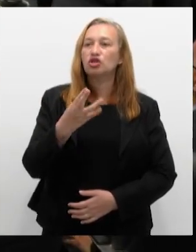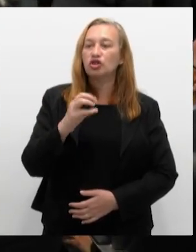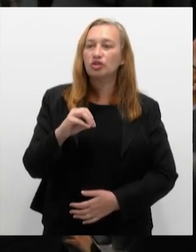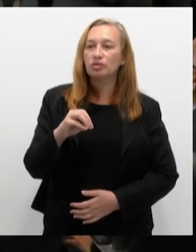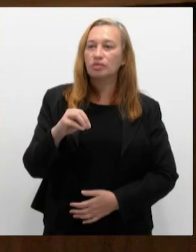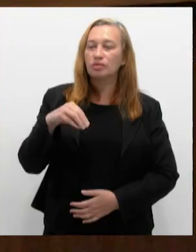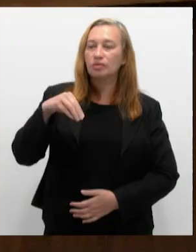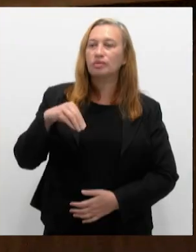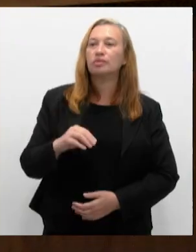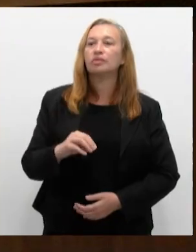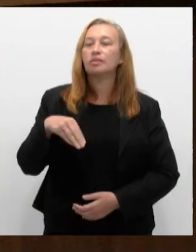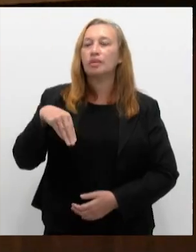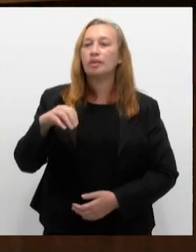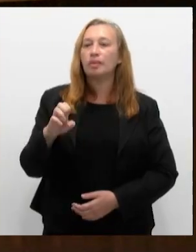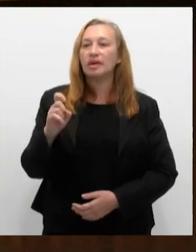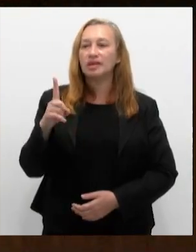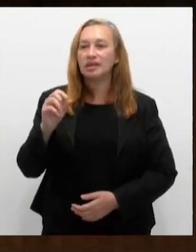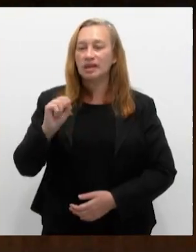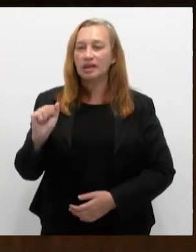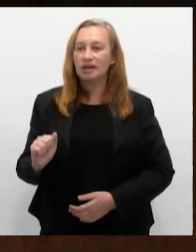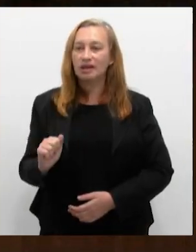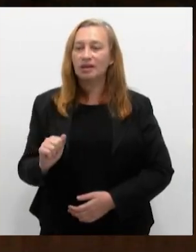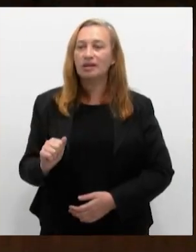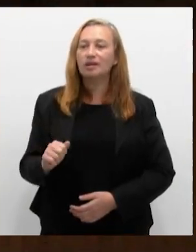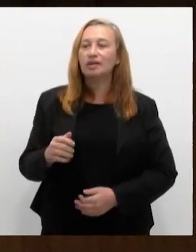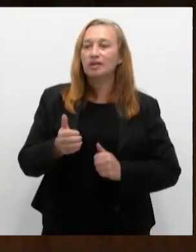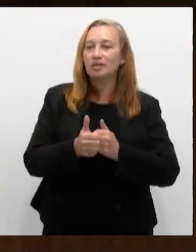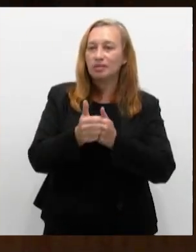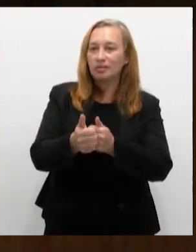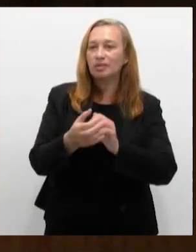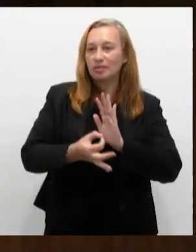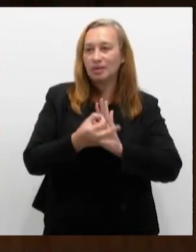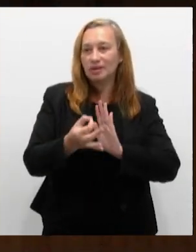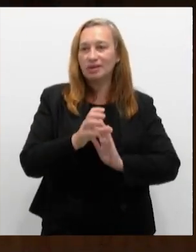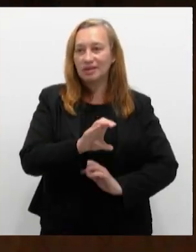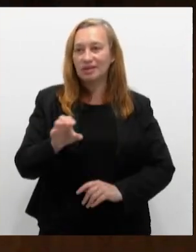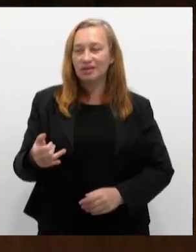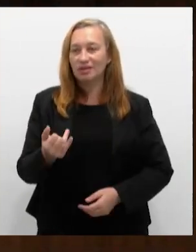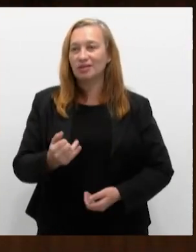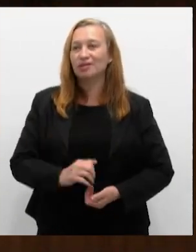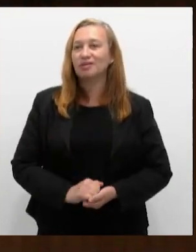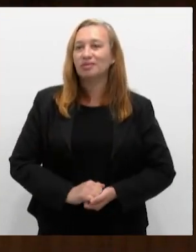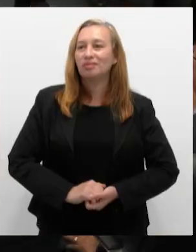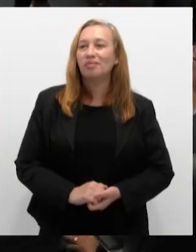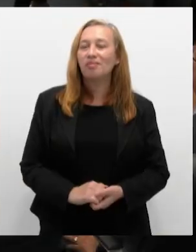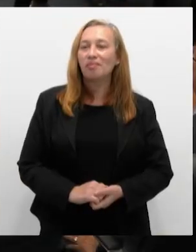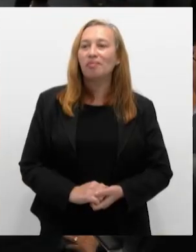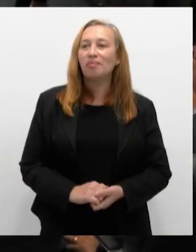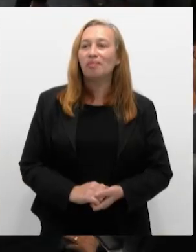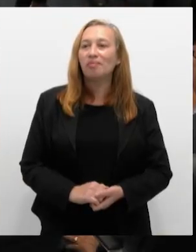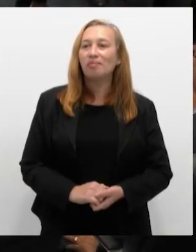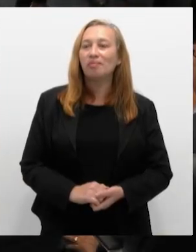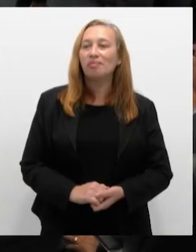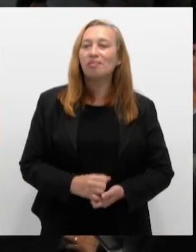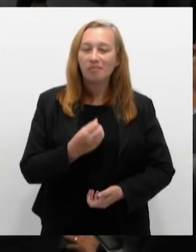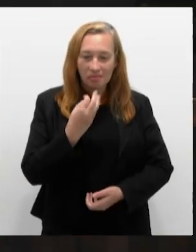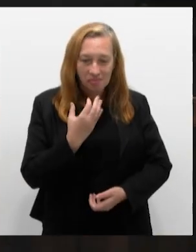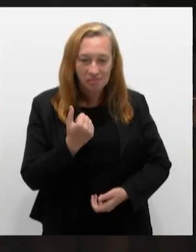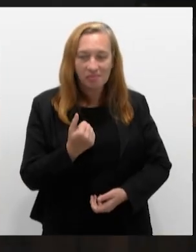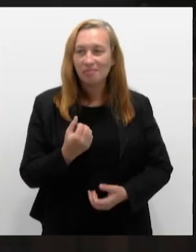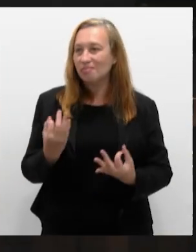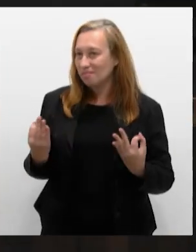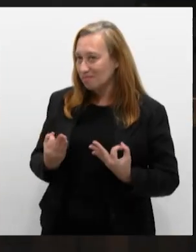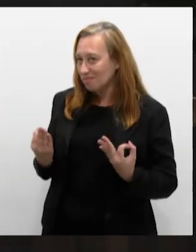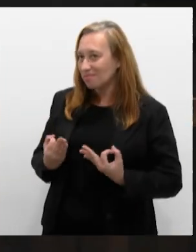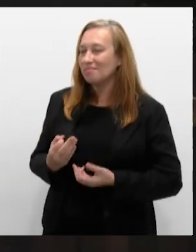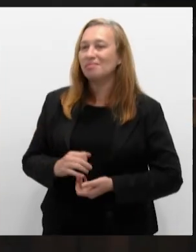Senhor presidente, eu acompanho o parecer da CCJ. Obrigado. Tá bom, presidente? Tá ótimo. Ah, então tá bom.